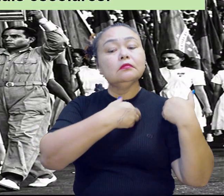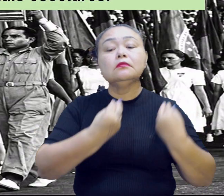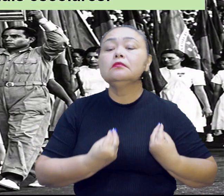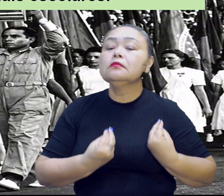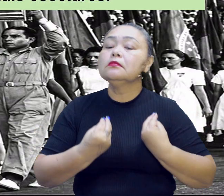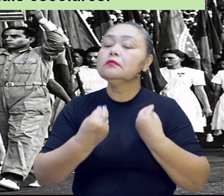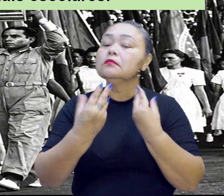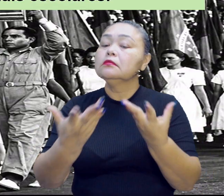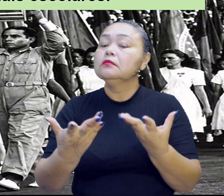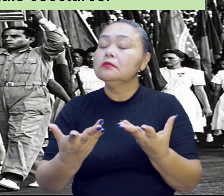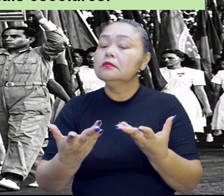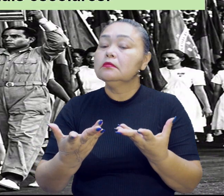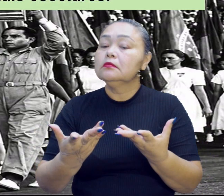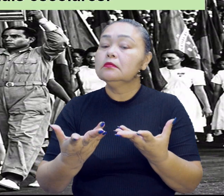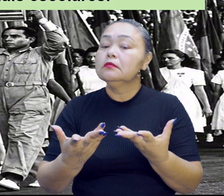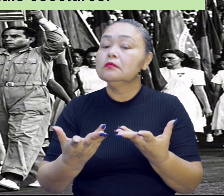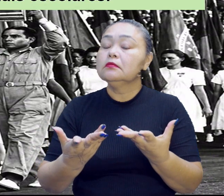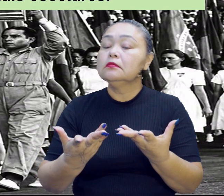dar